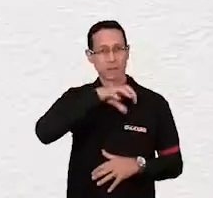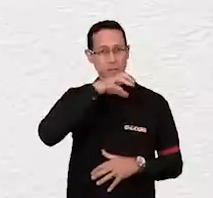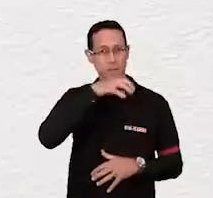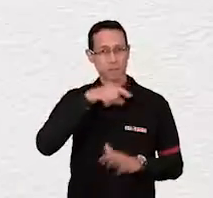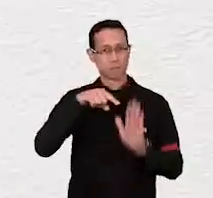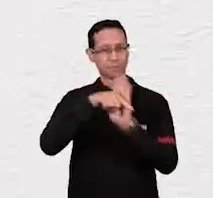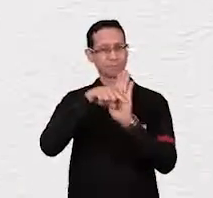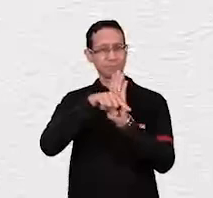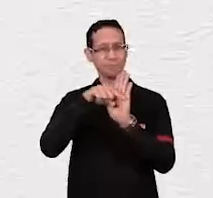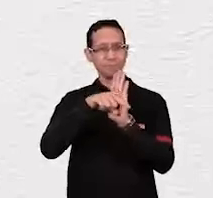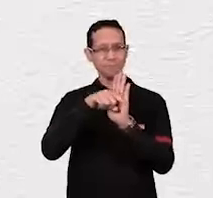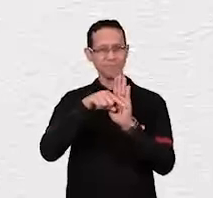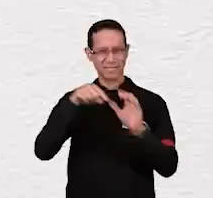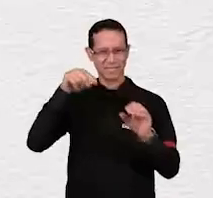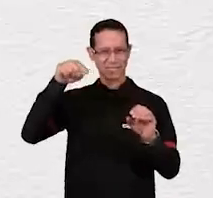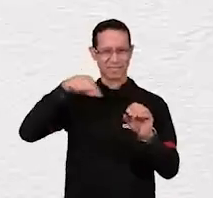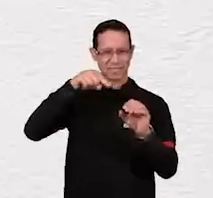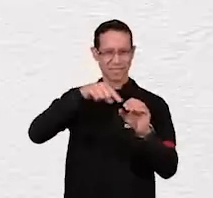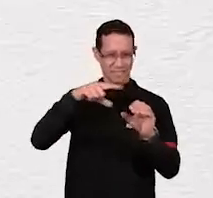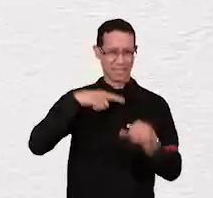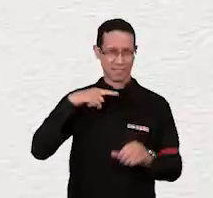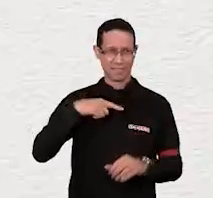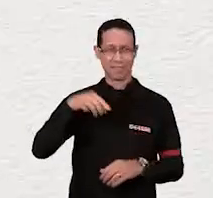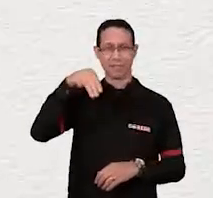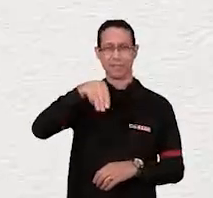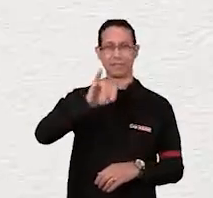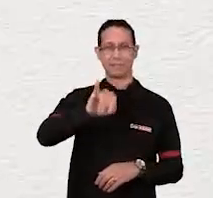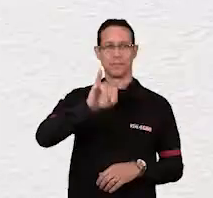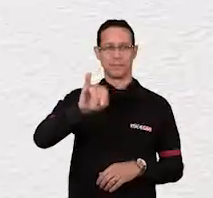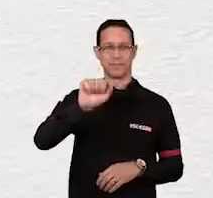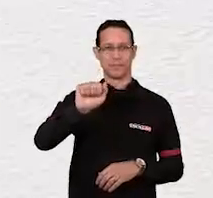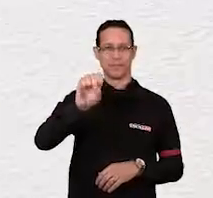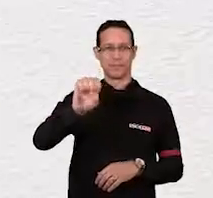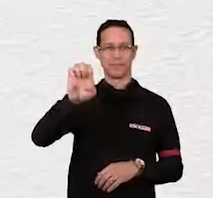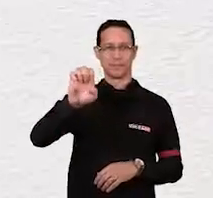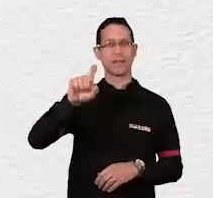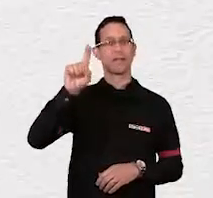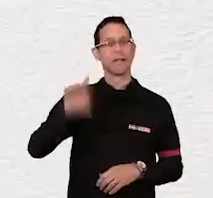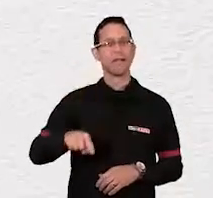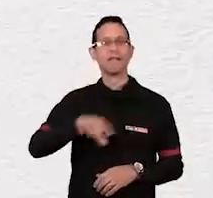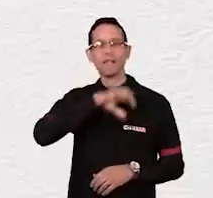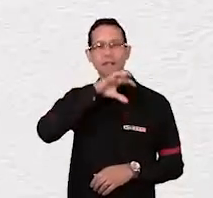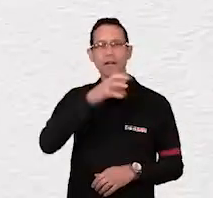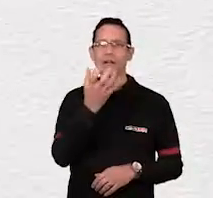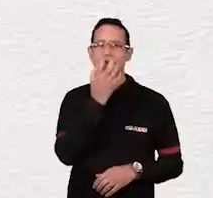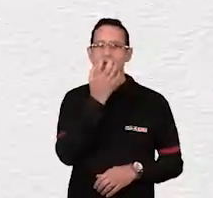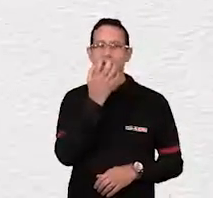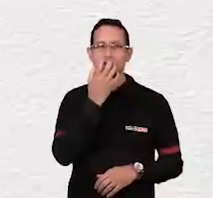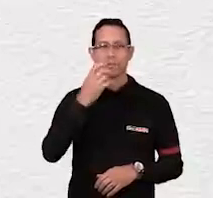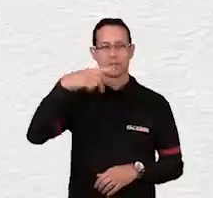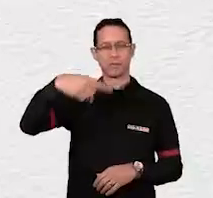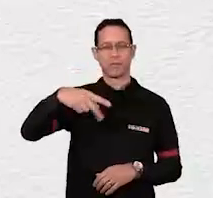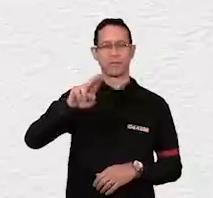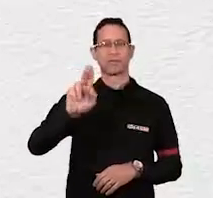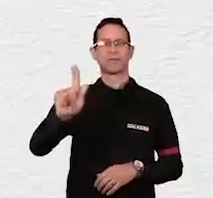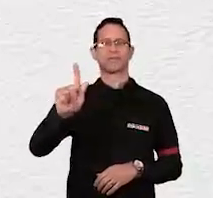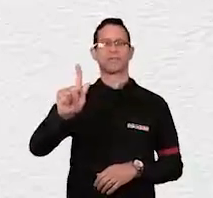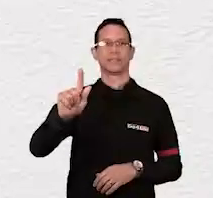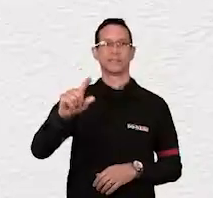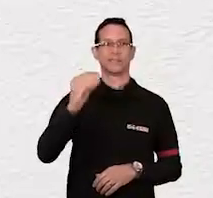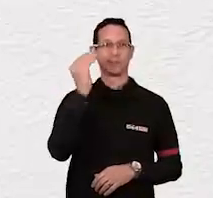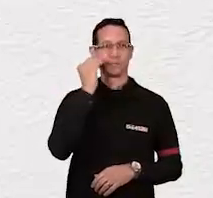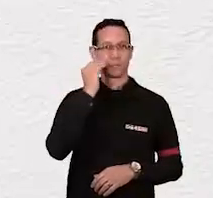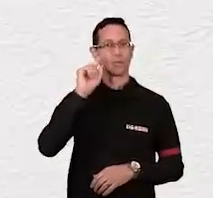para avaliar esse pavilhão, porque tinha miíase, era um pug. Então eu resolvi, né, óbvio, fazer a